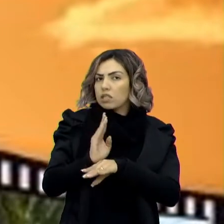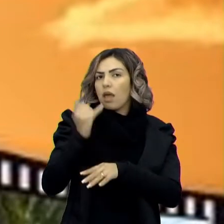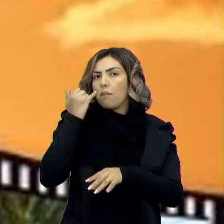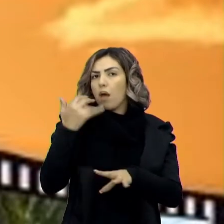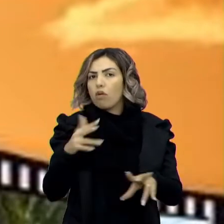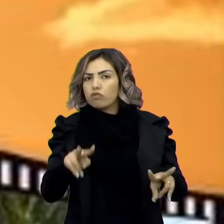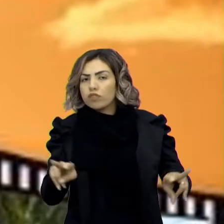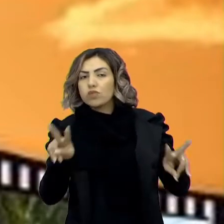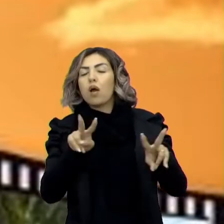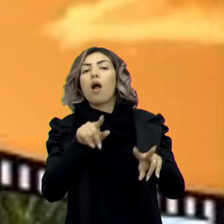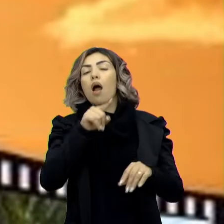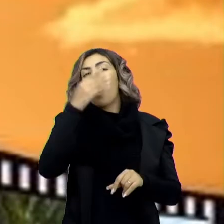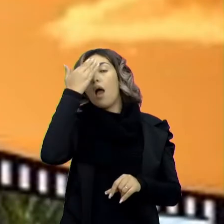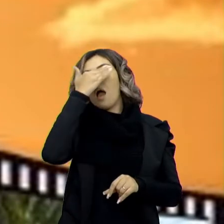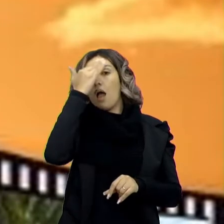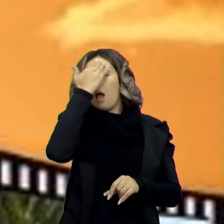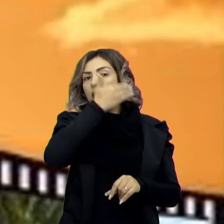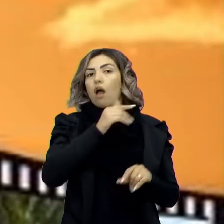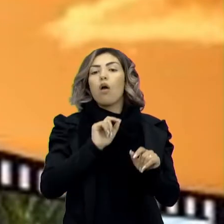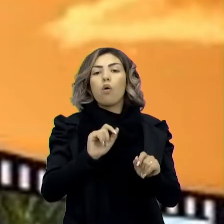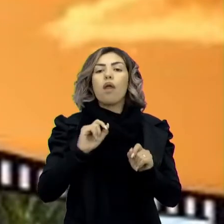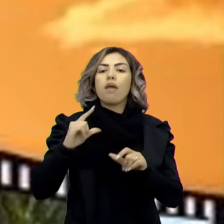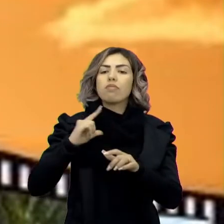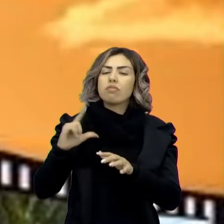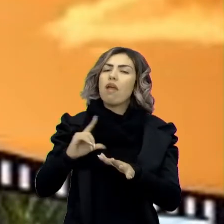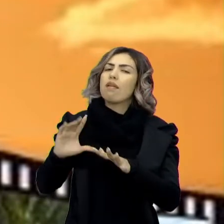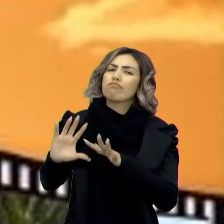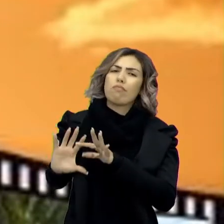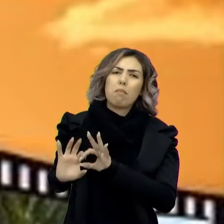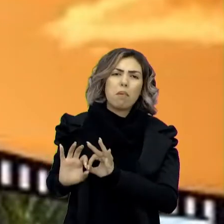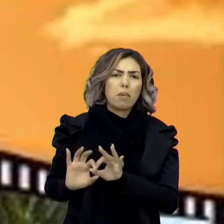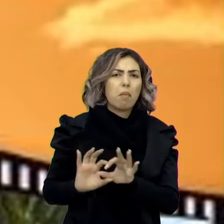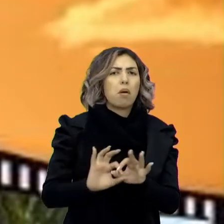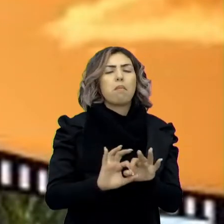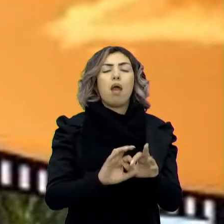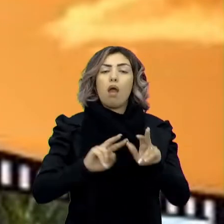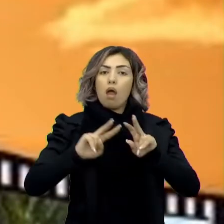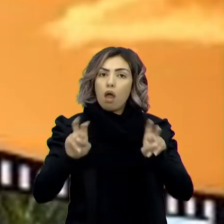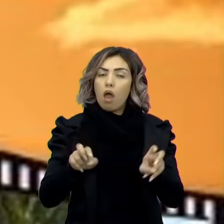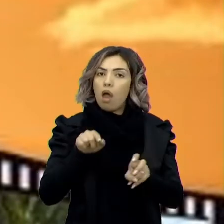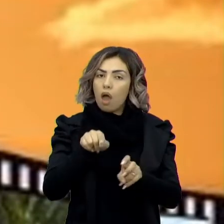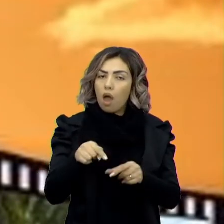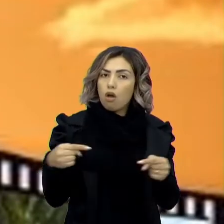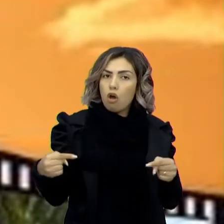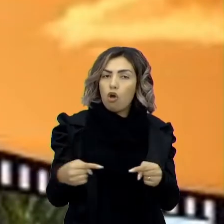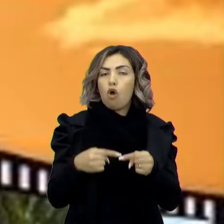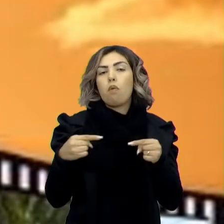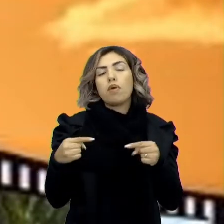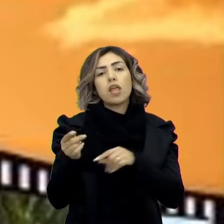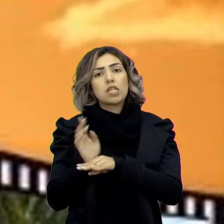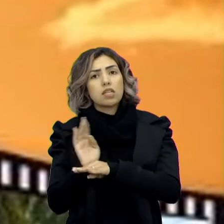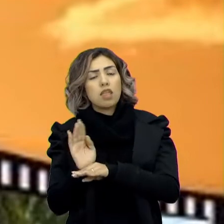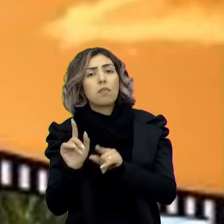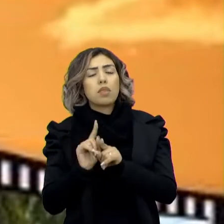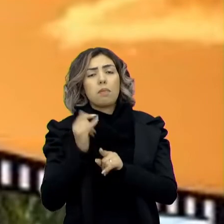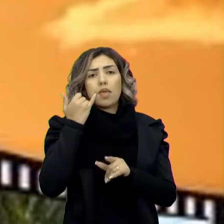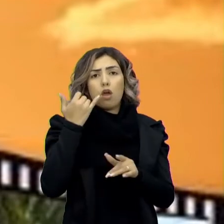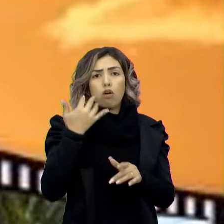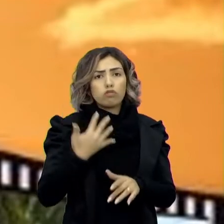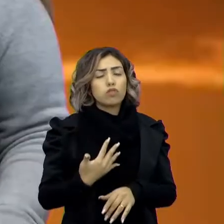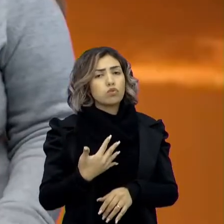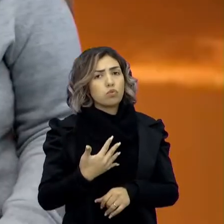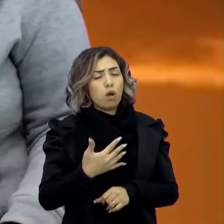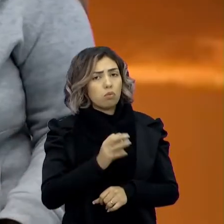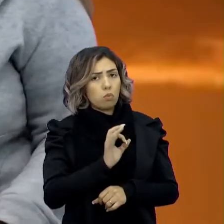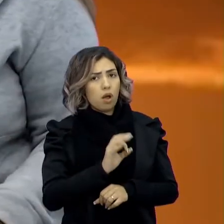quanto contextos nós temos aí disponíveis para vocês com relação a essa linguagem, tanto do cinema quanto o audiovisual, né, Prof. Fernanda? Lembrando